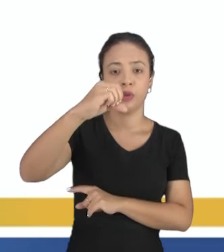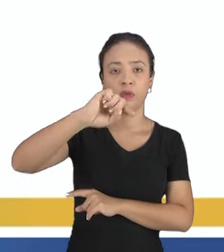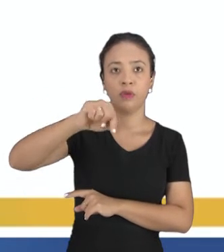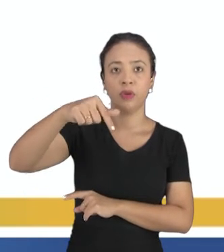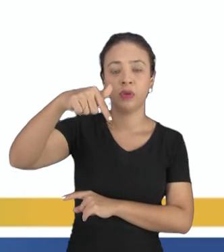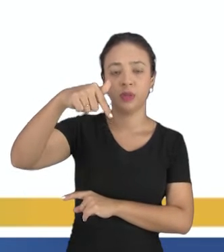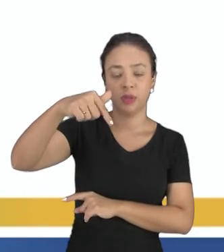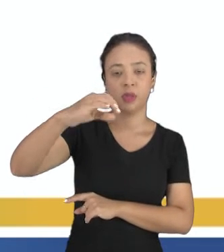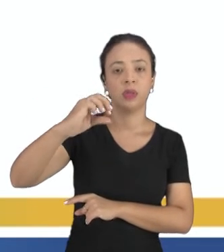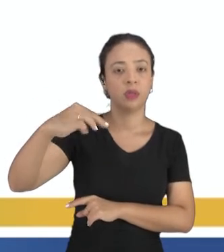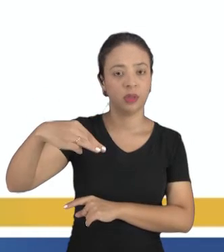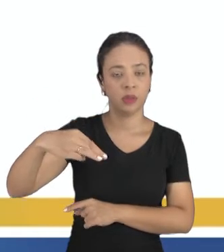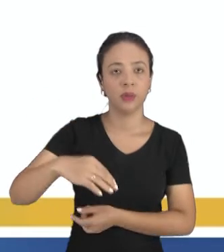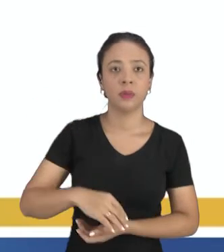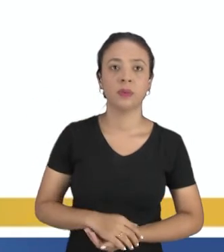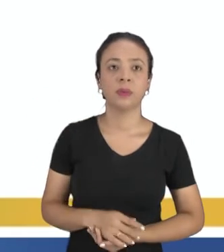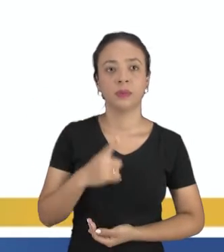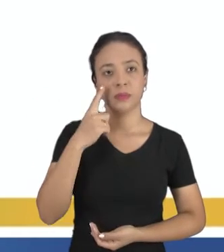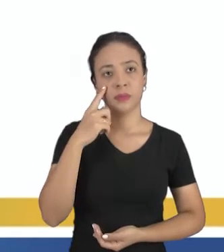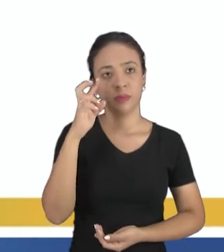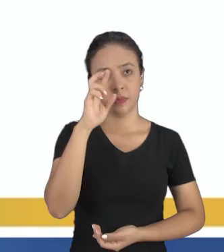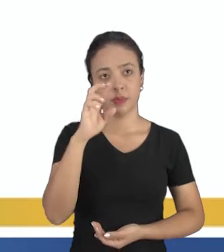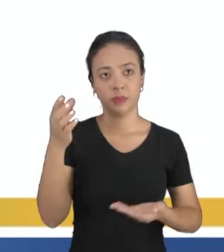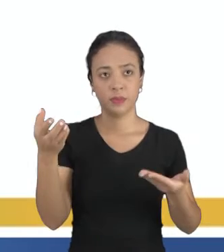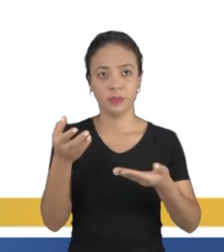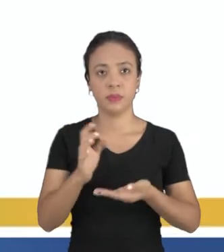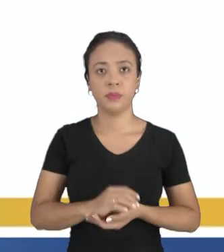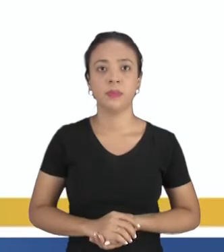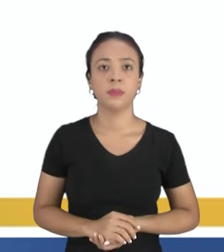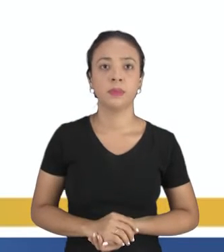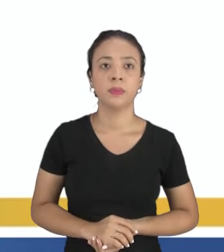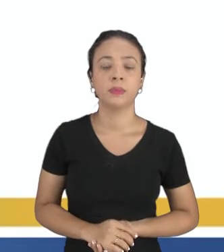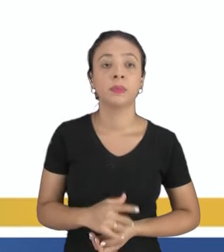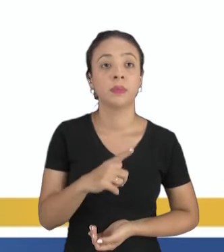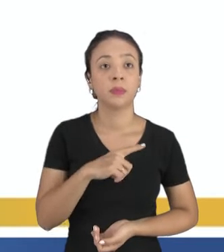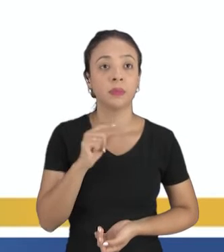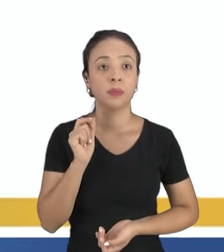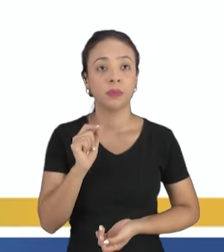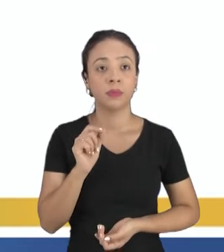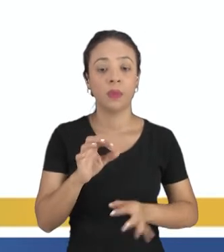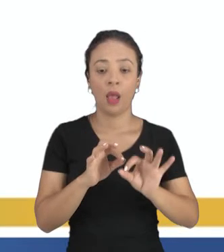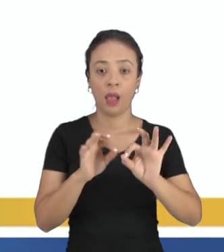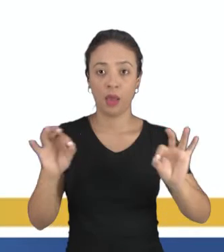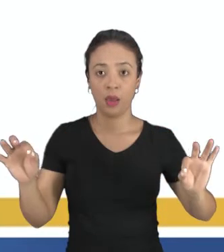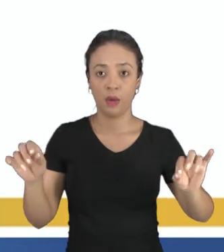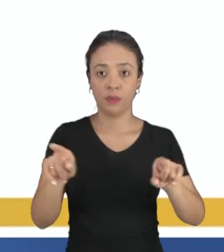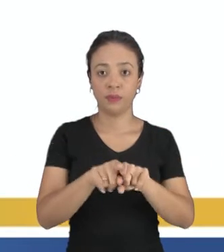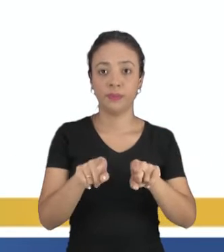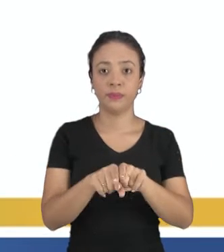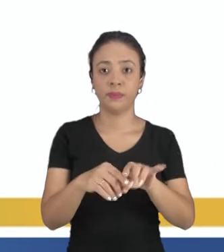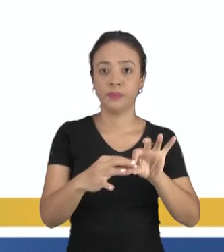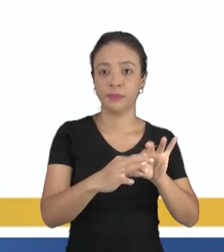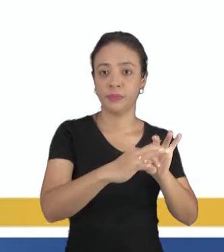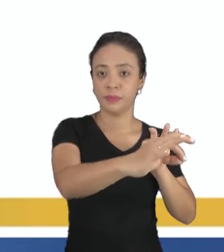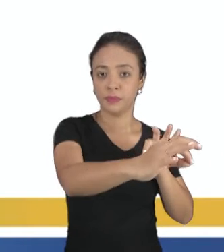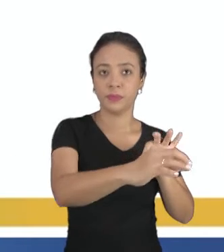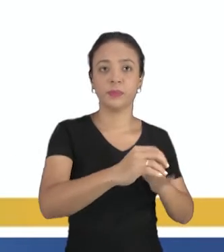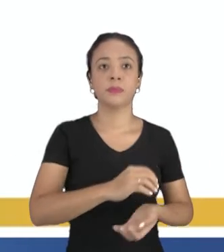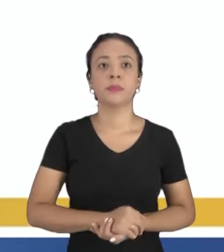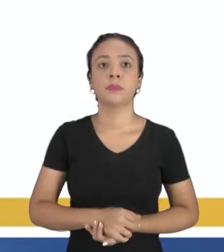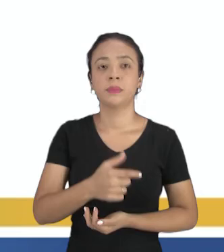por 29,7. Então, observe, ela tem a largura e o comprimento. Então,